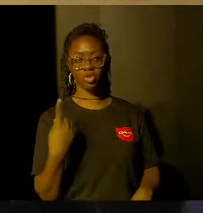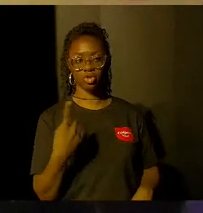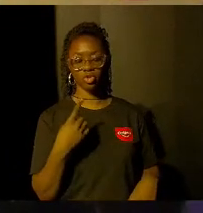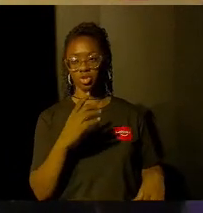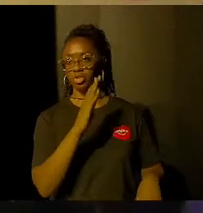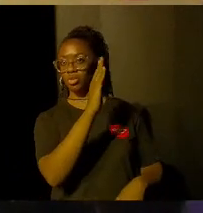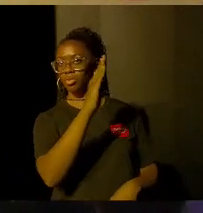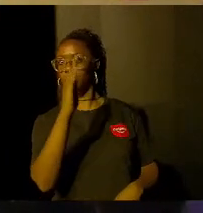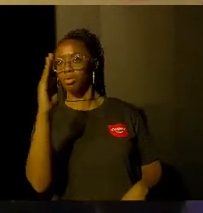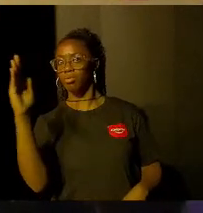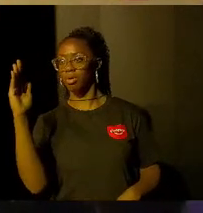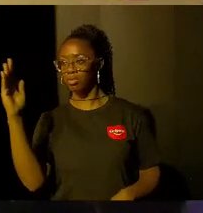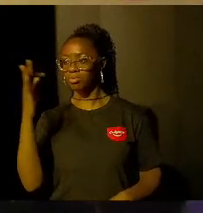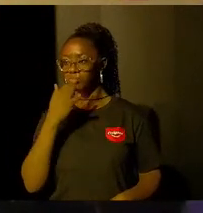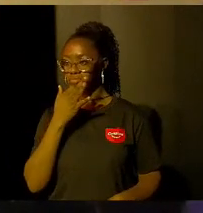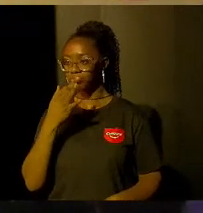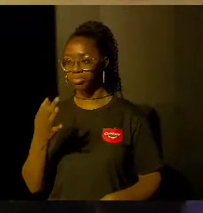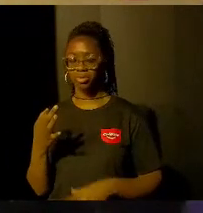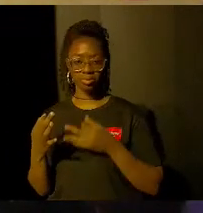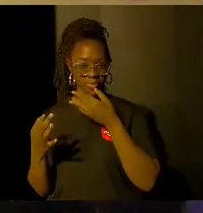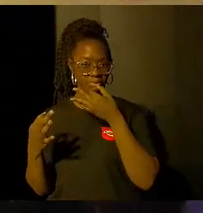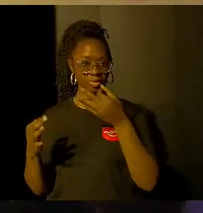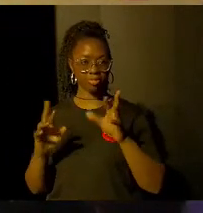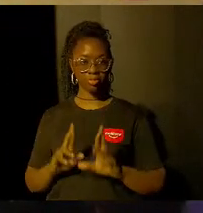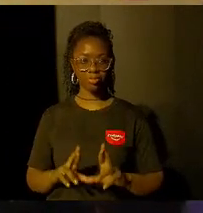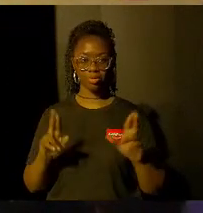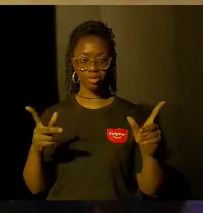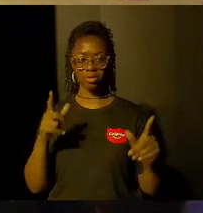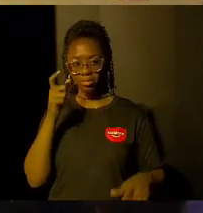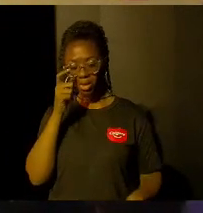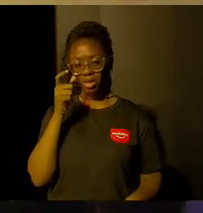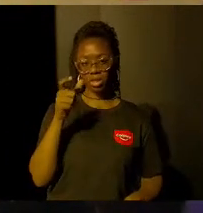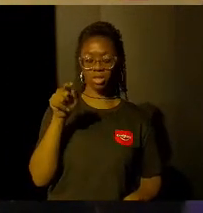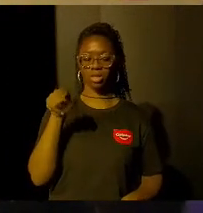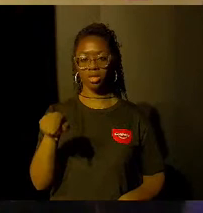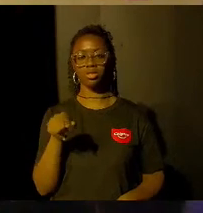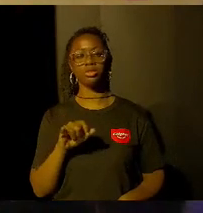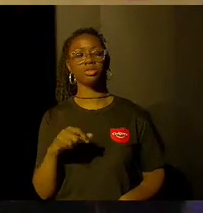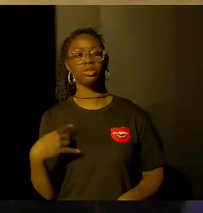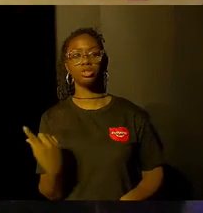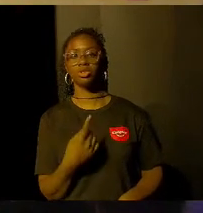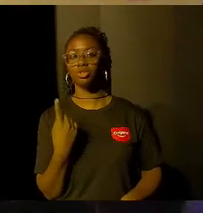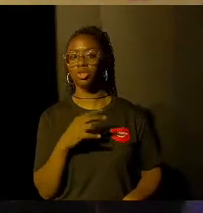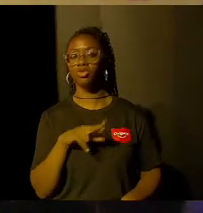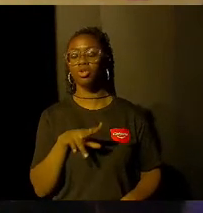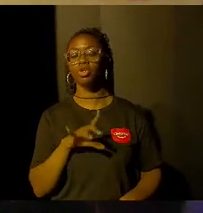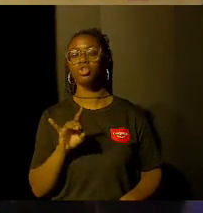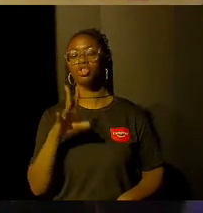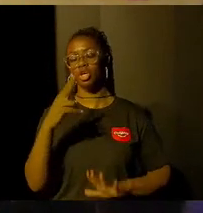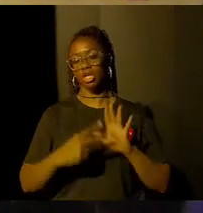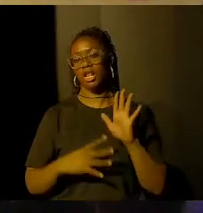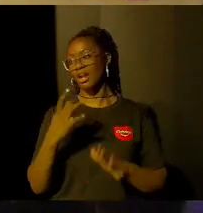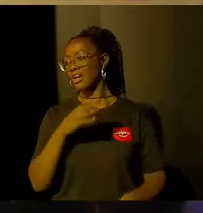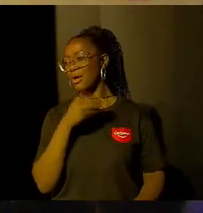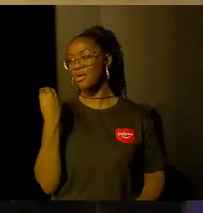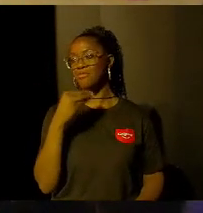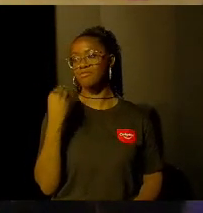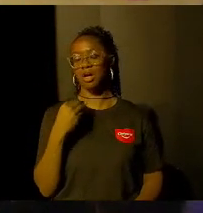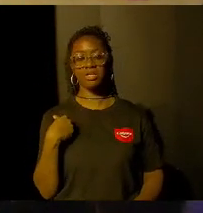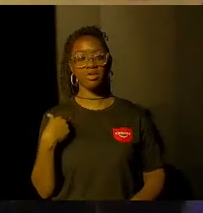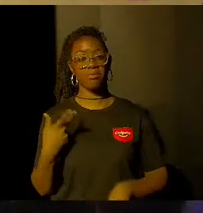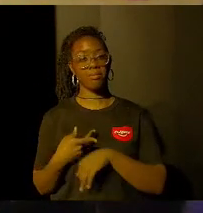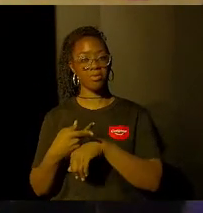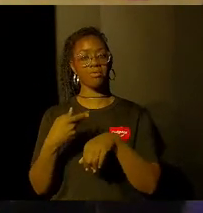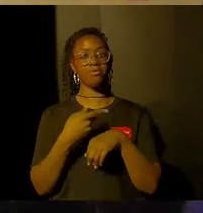crítico e prestar atenção se a gente não tá só lendo que é mais fácil a gente não tá procurando